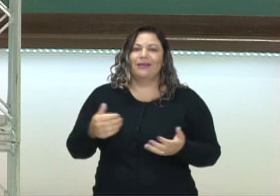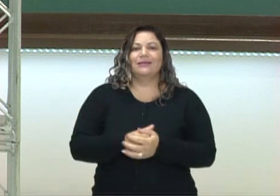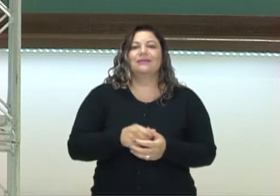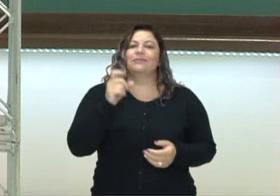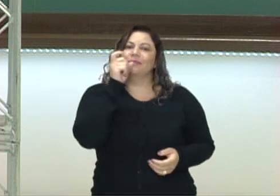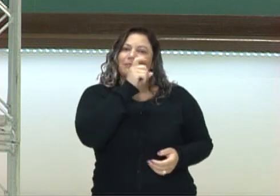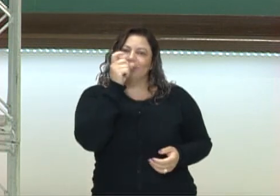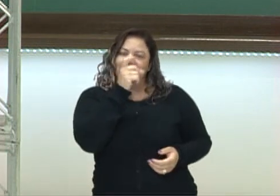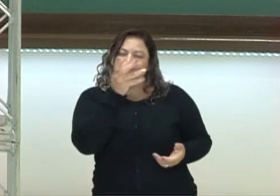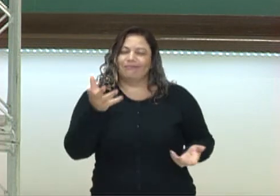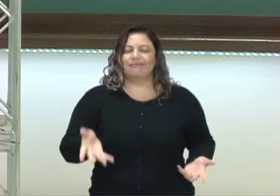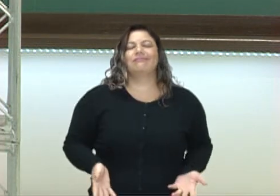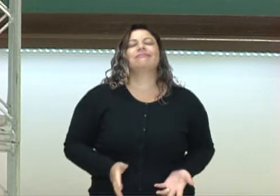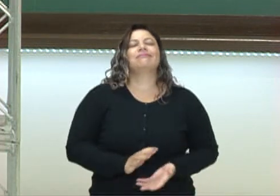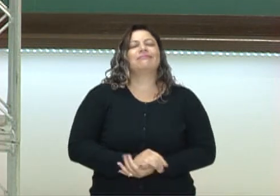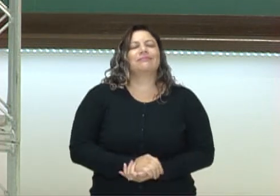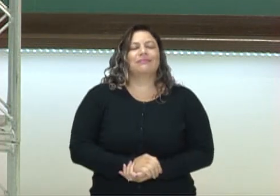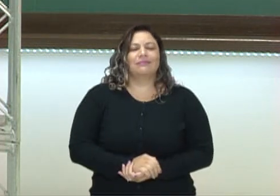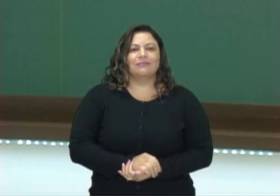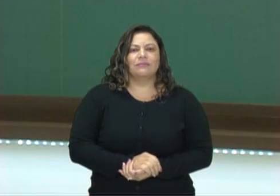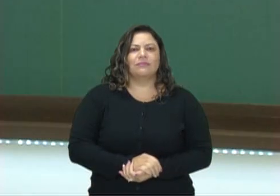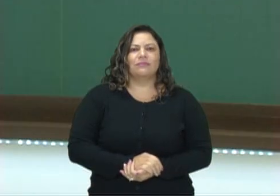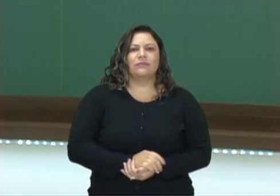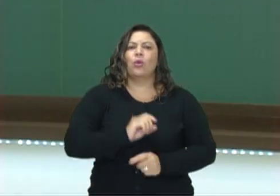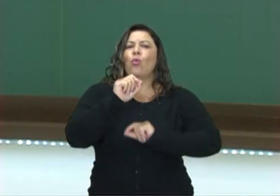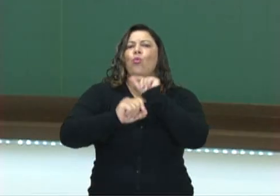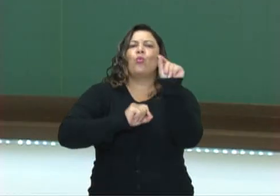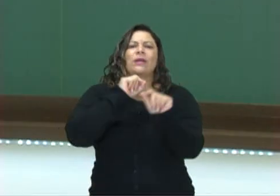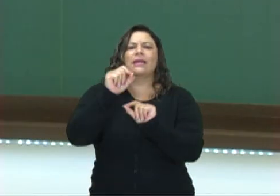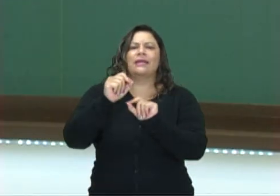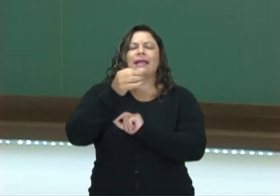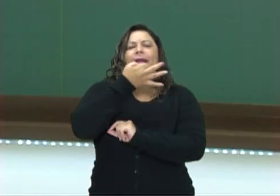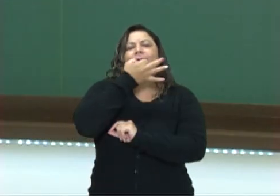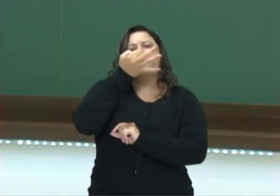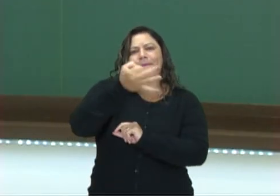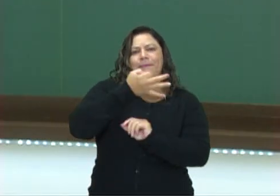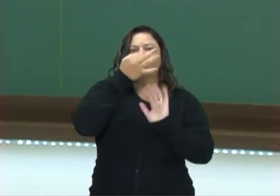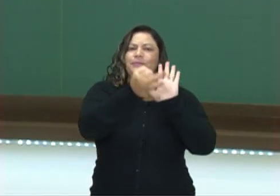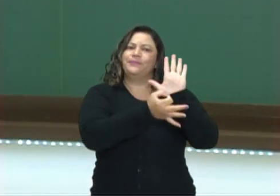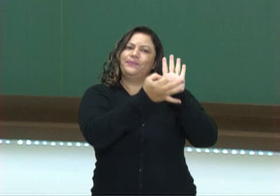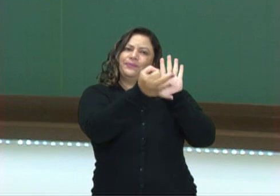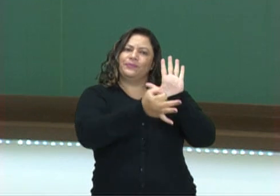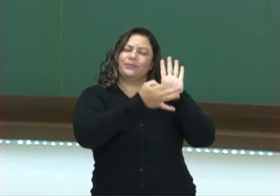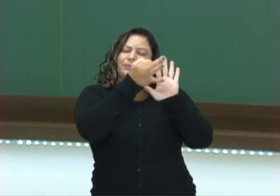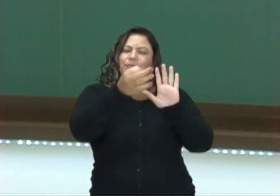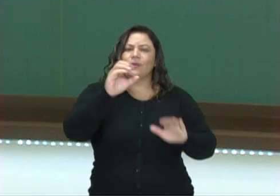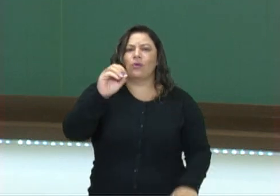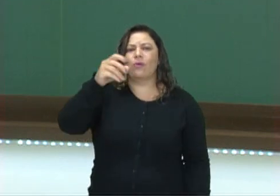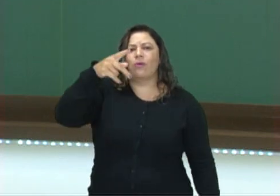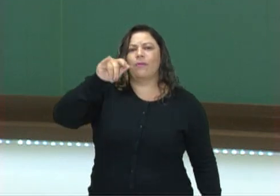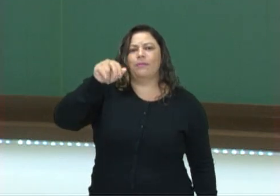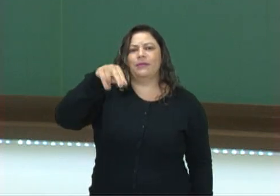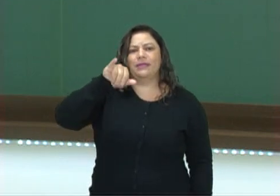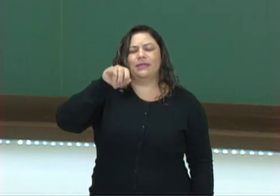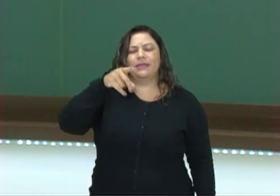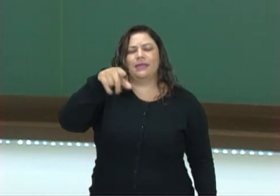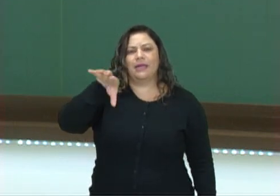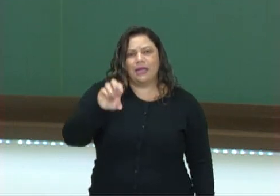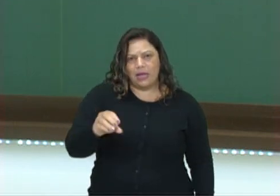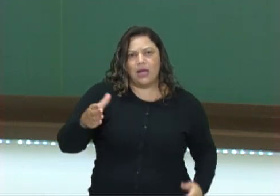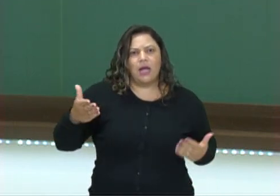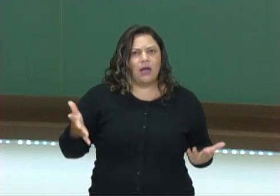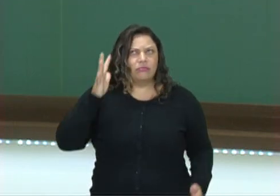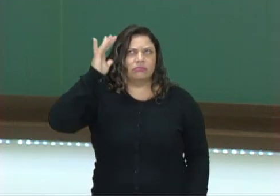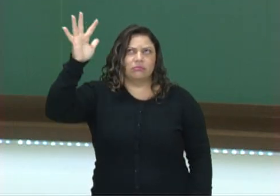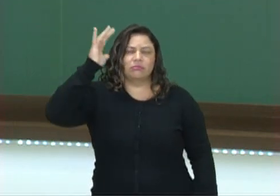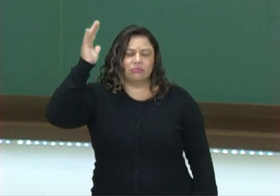mentiras. E opinião? O que vem a ser uma opinião, né? Diante dessa questão de